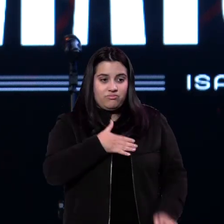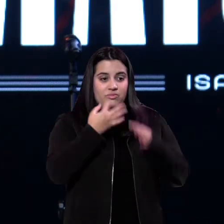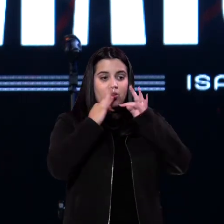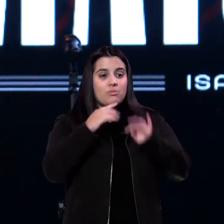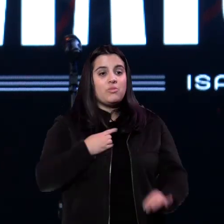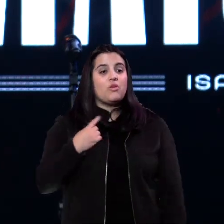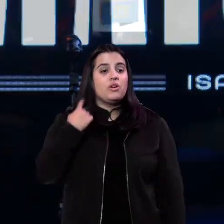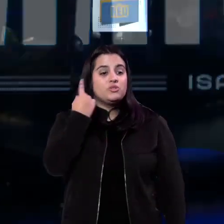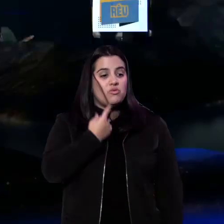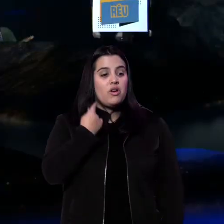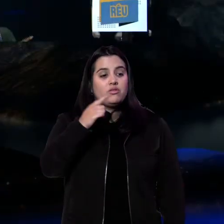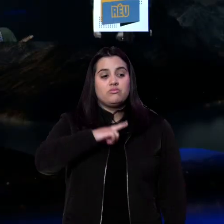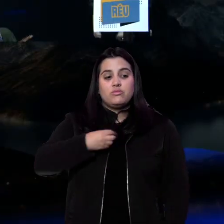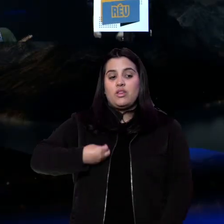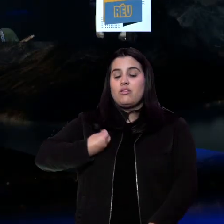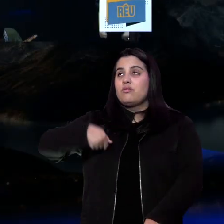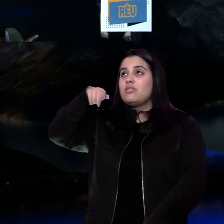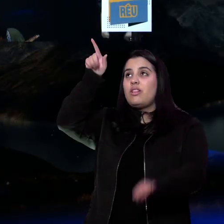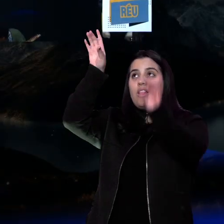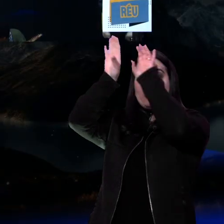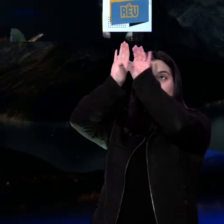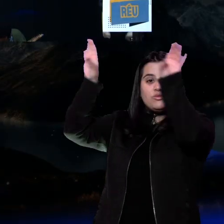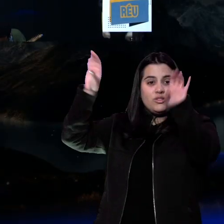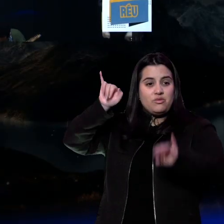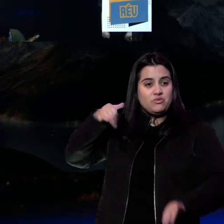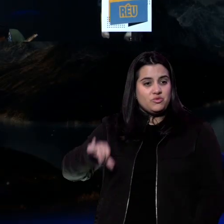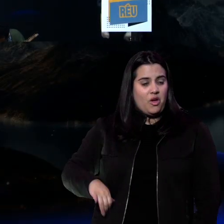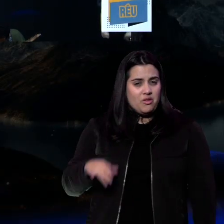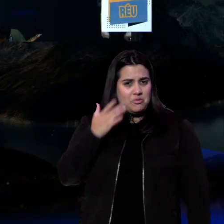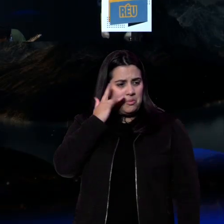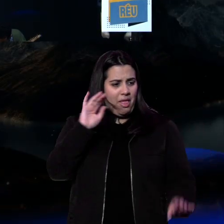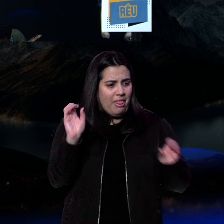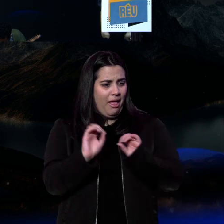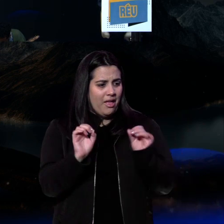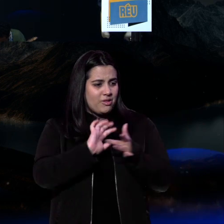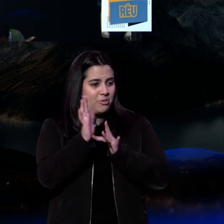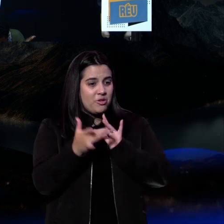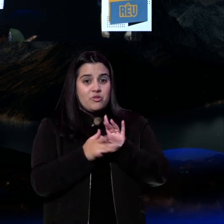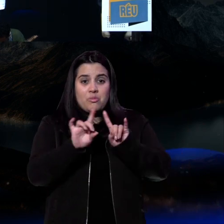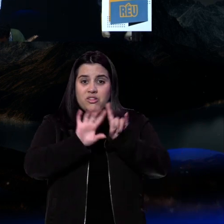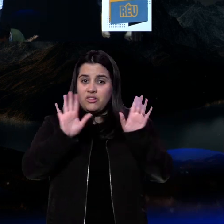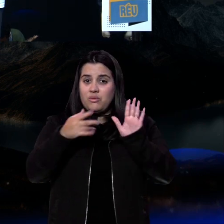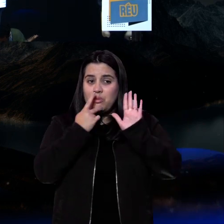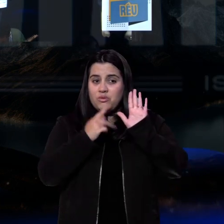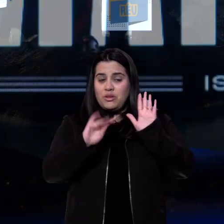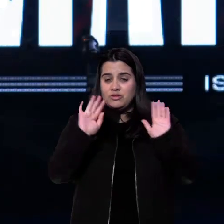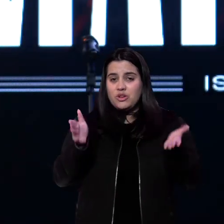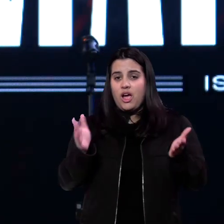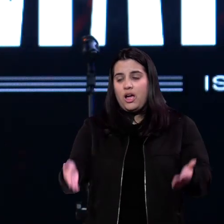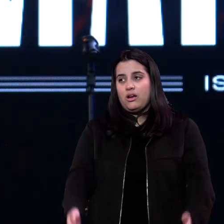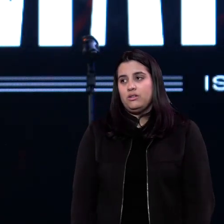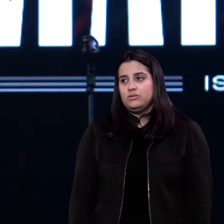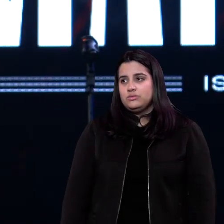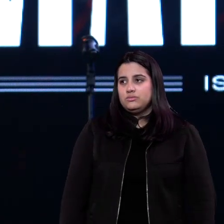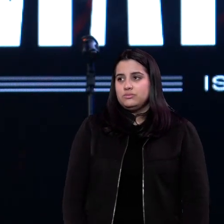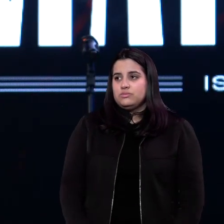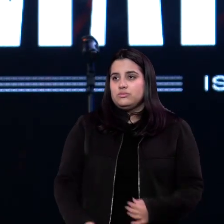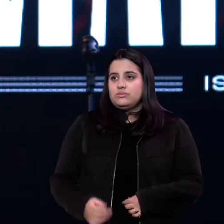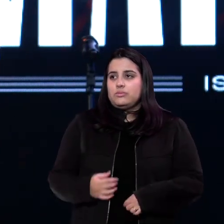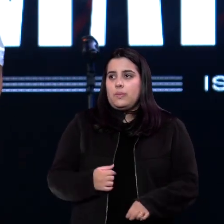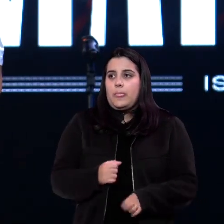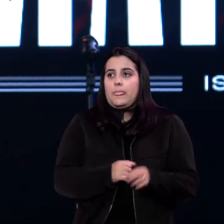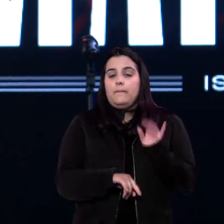meu advogado. Jó nem sabia sobre Jesus, mas ele já estava falando do papel de Jesus sem saber.